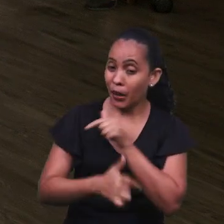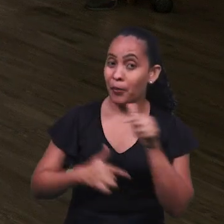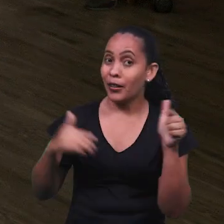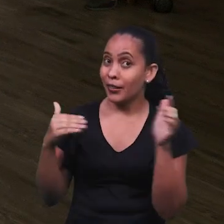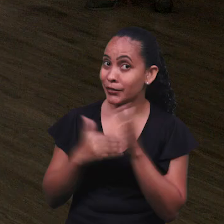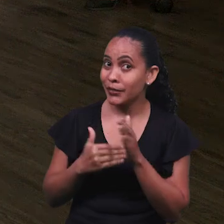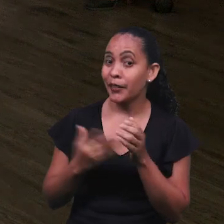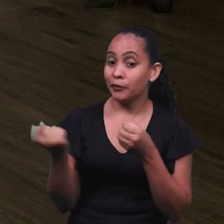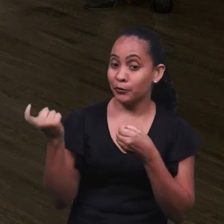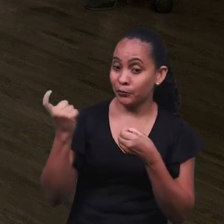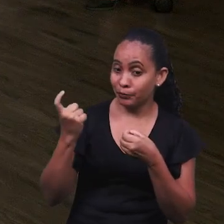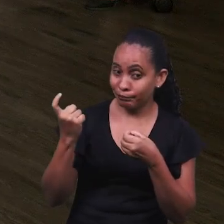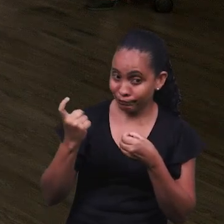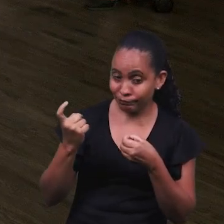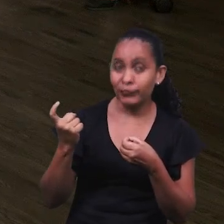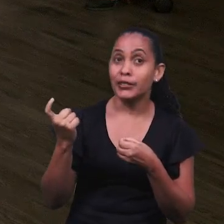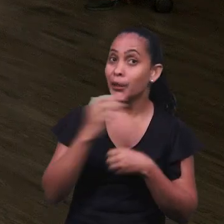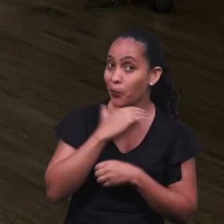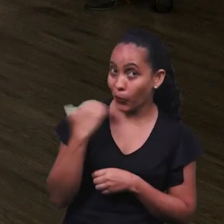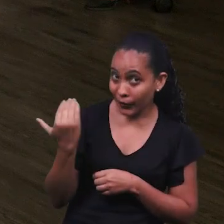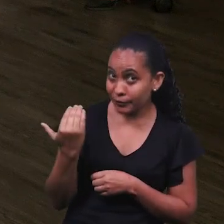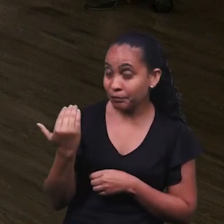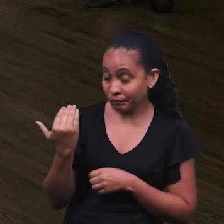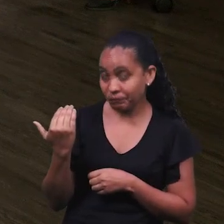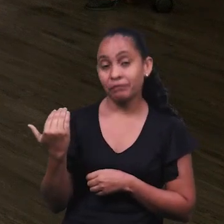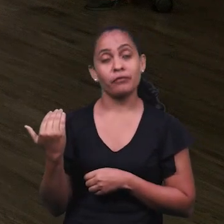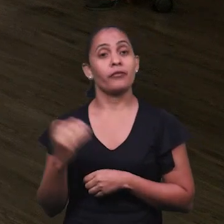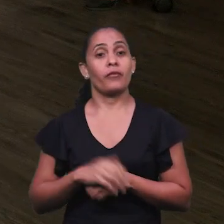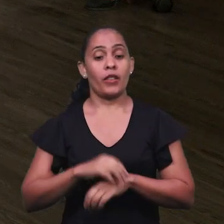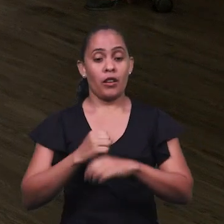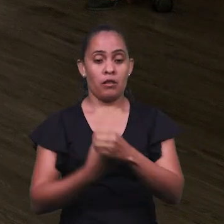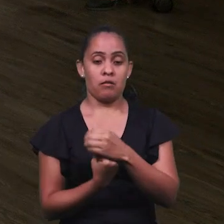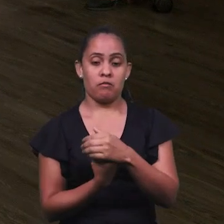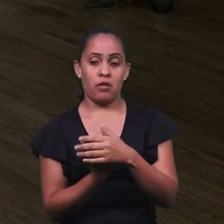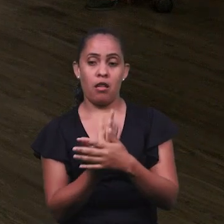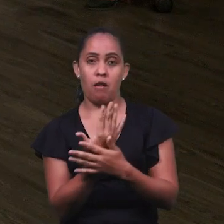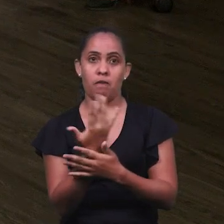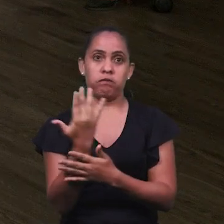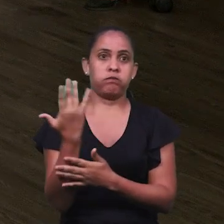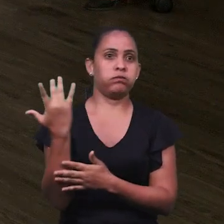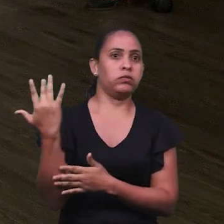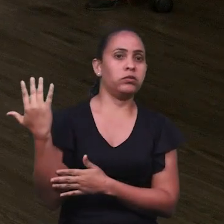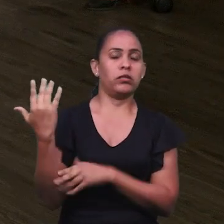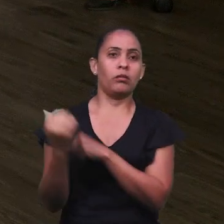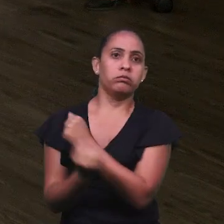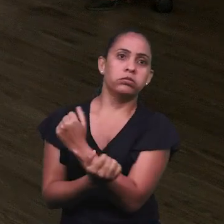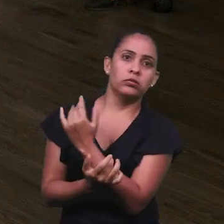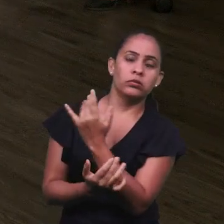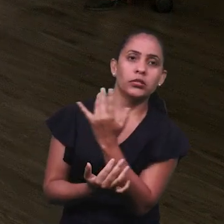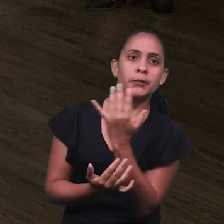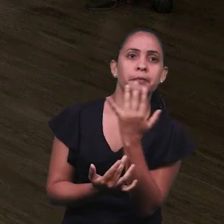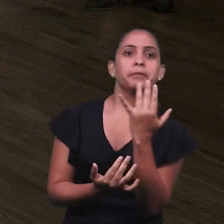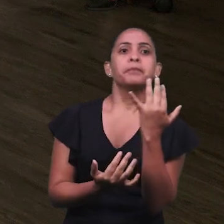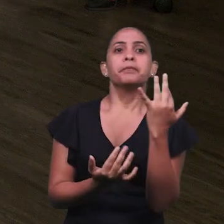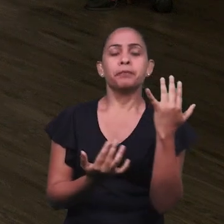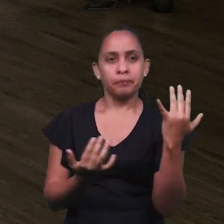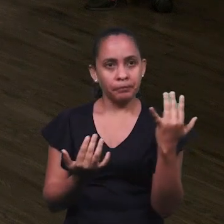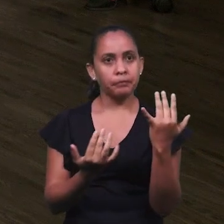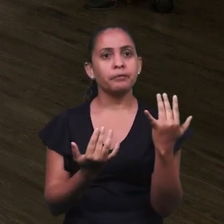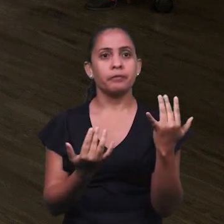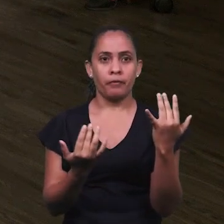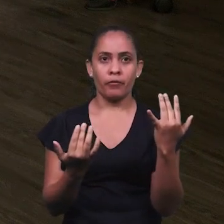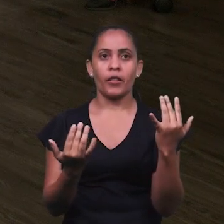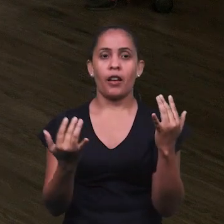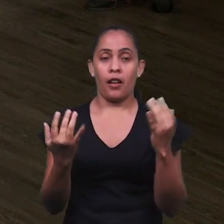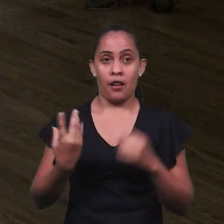até voltarem ao pó. A terra, ela passa a dar os abrolhos, né, os cados, né,